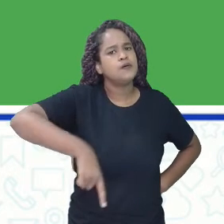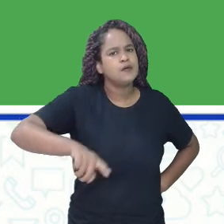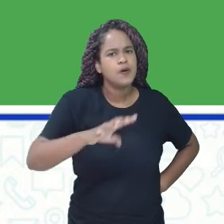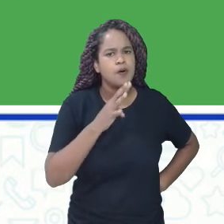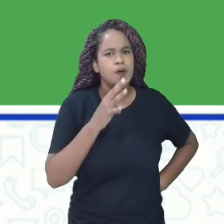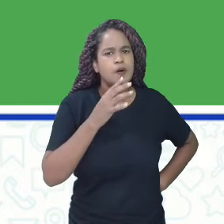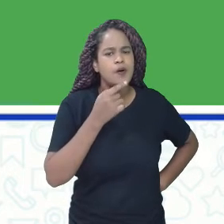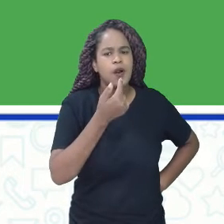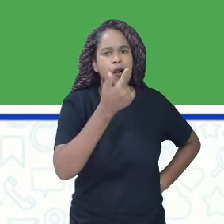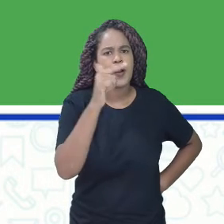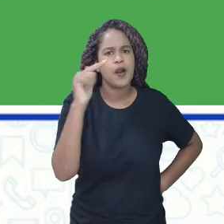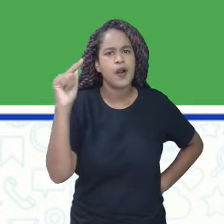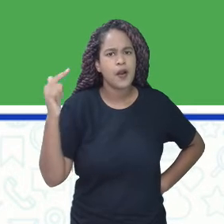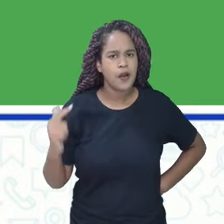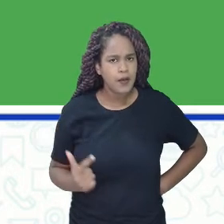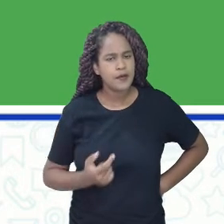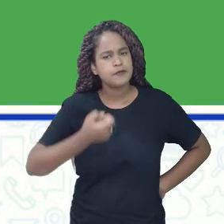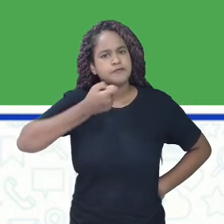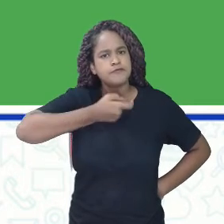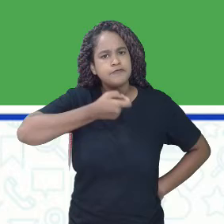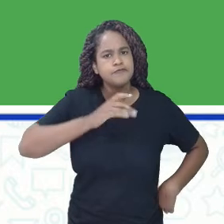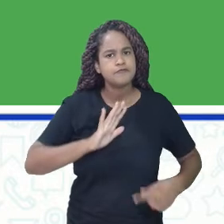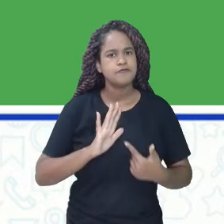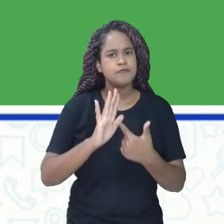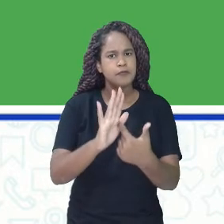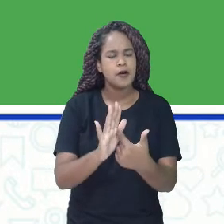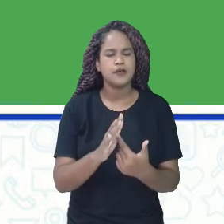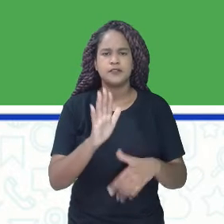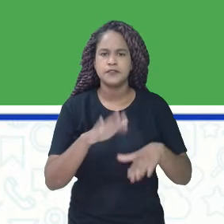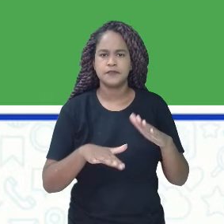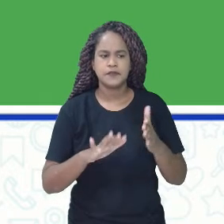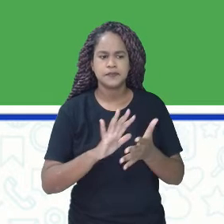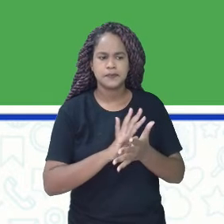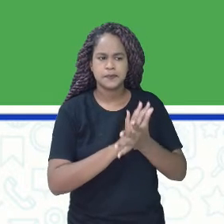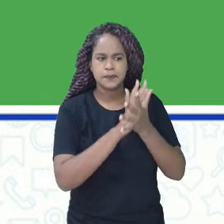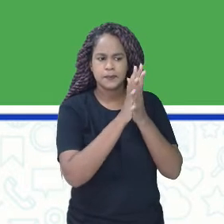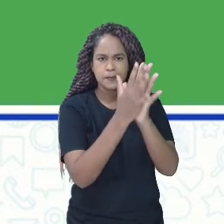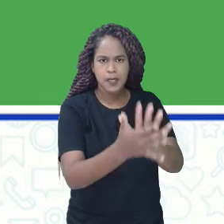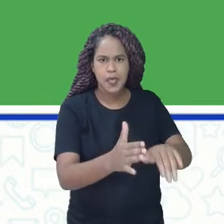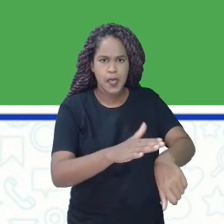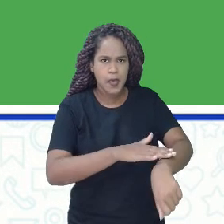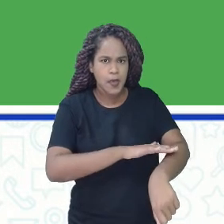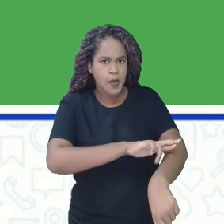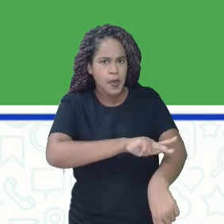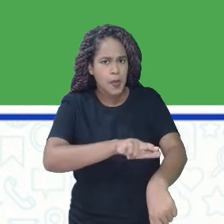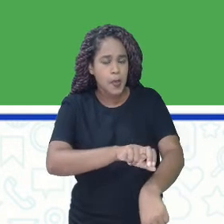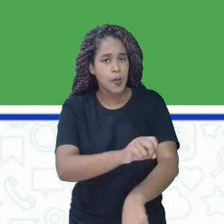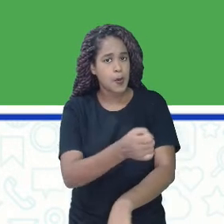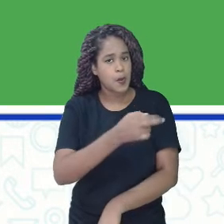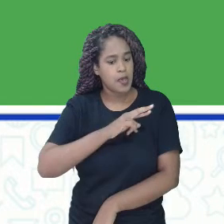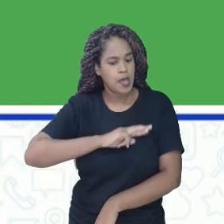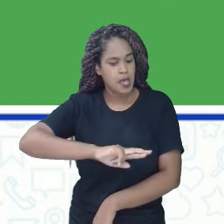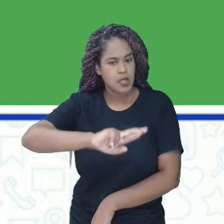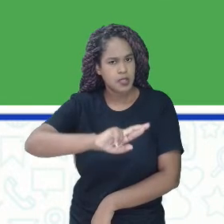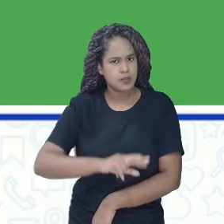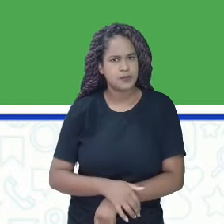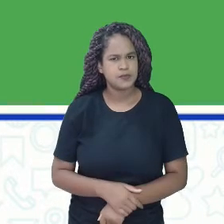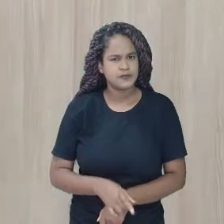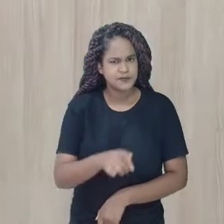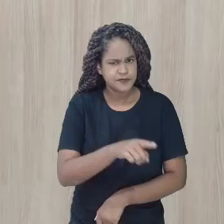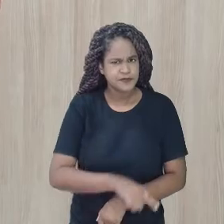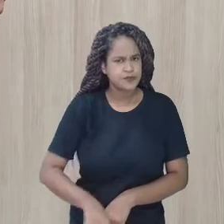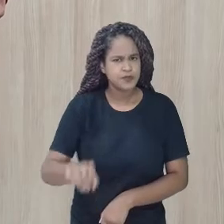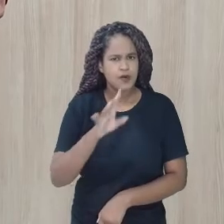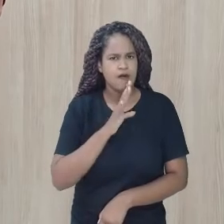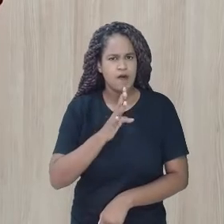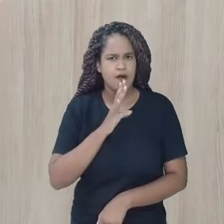outras piadas que revelam preconceitos étnicos ou religiosos? Vocês conhecem,